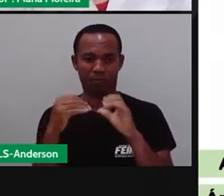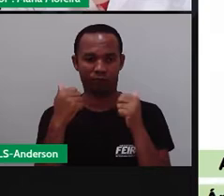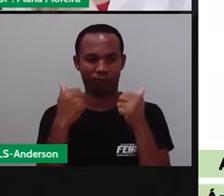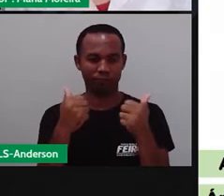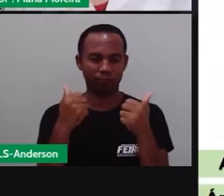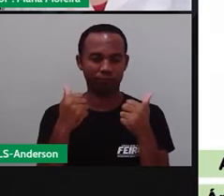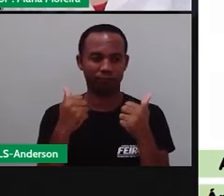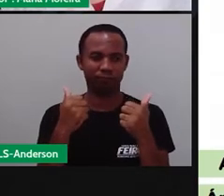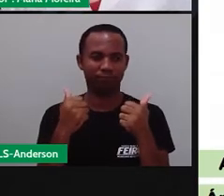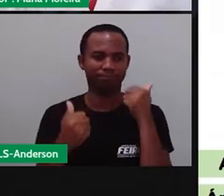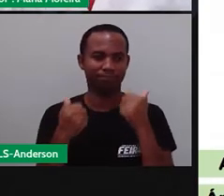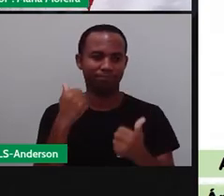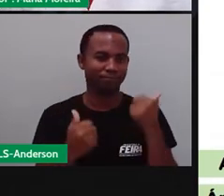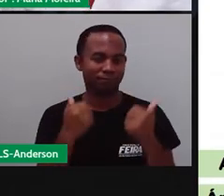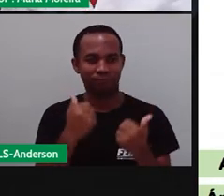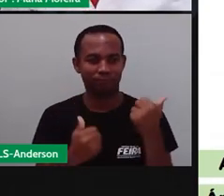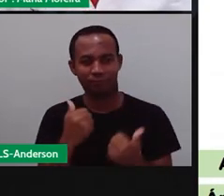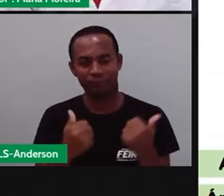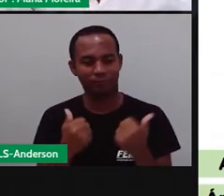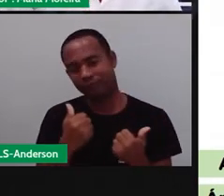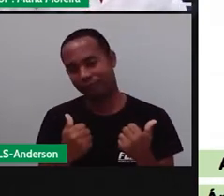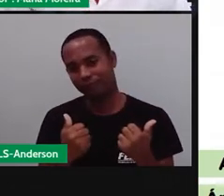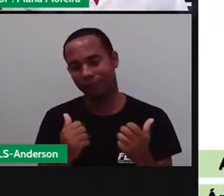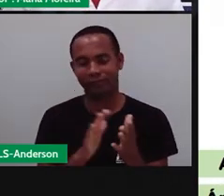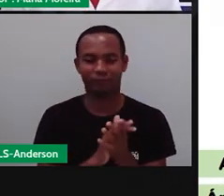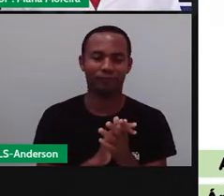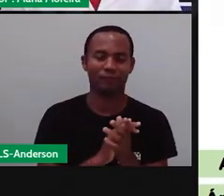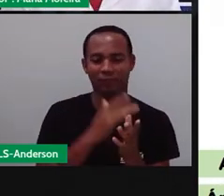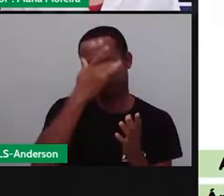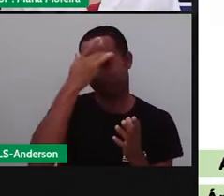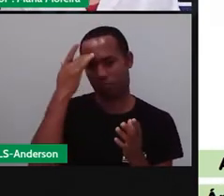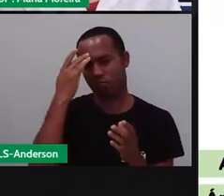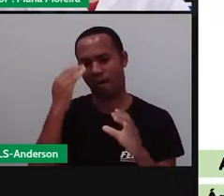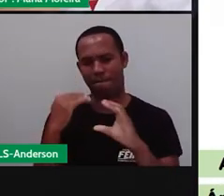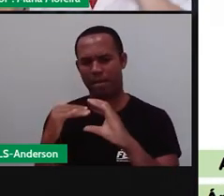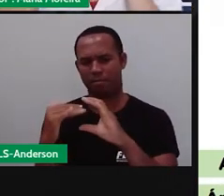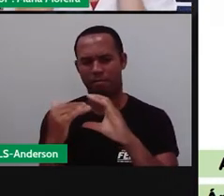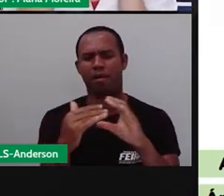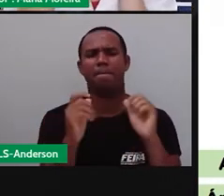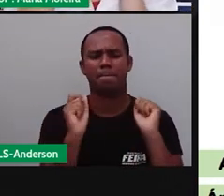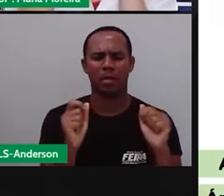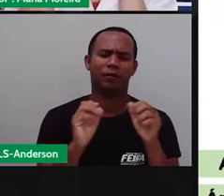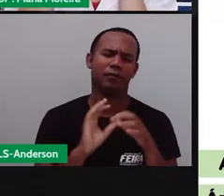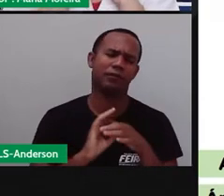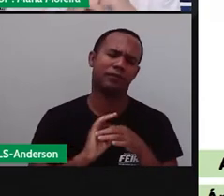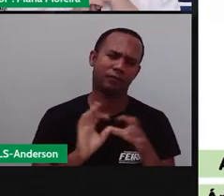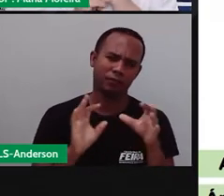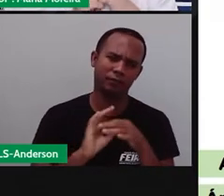aqui pra gente, que é pra depois a gente poder compartilhar com vocês as pessoas que compartilharam. E hoje é só